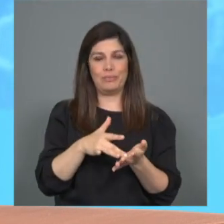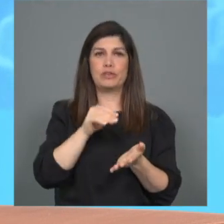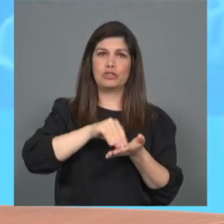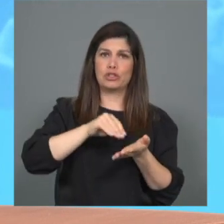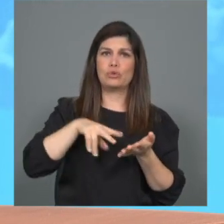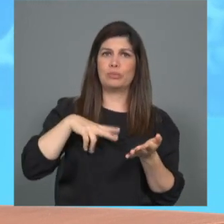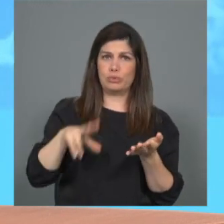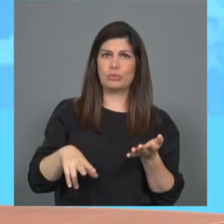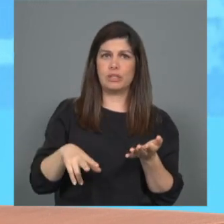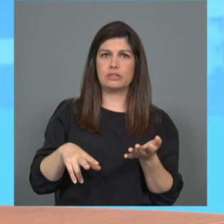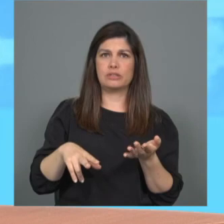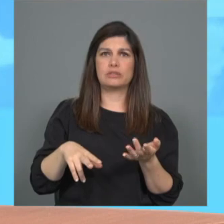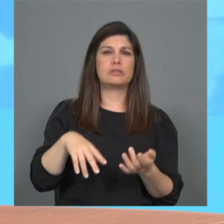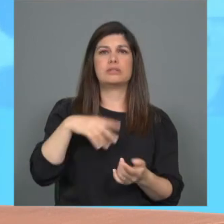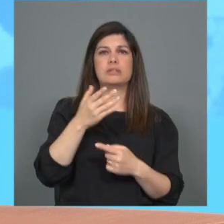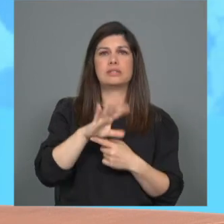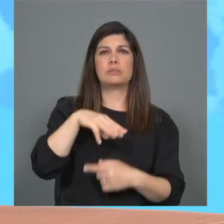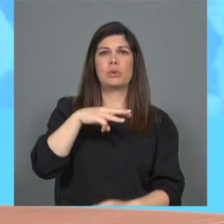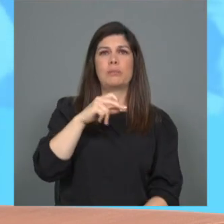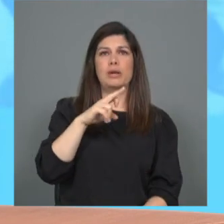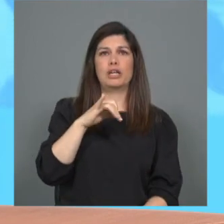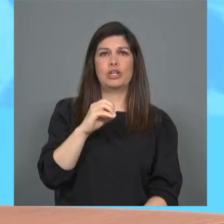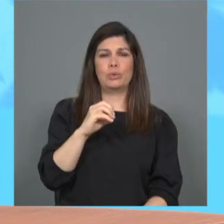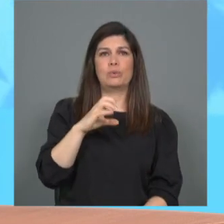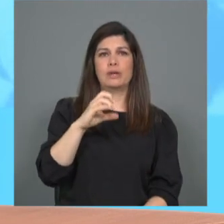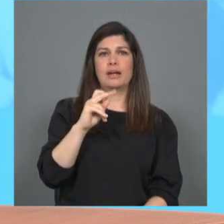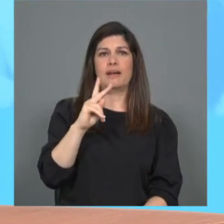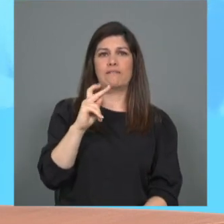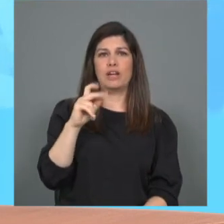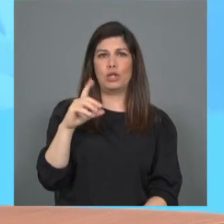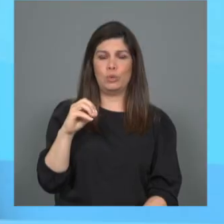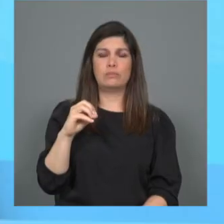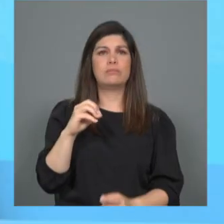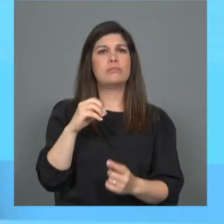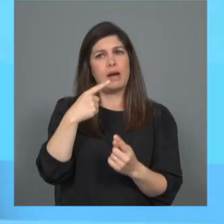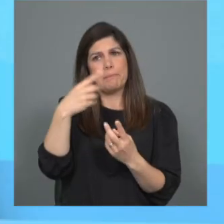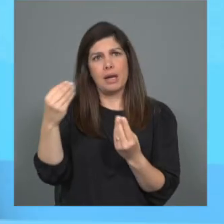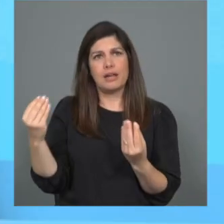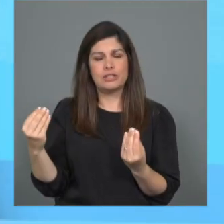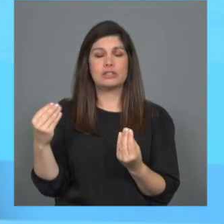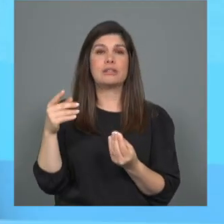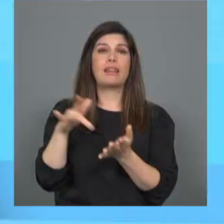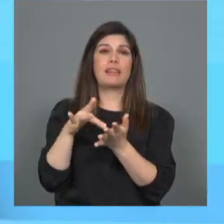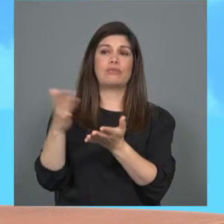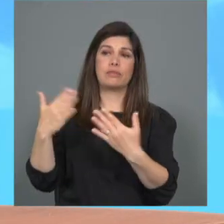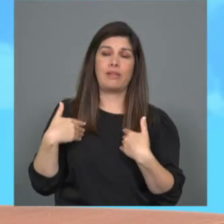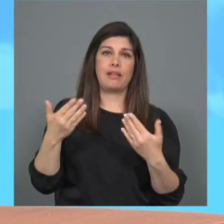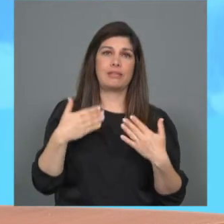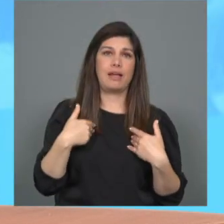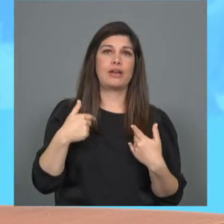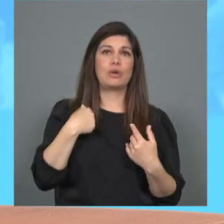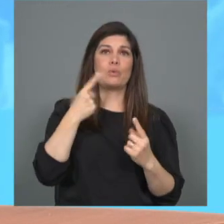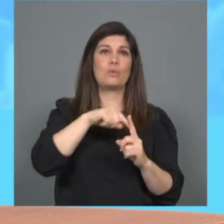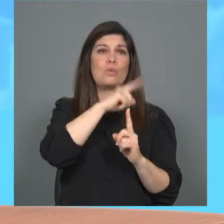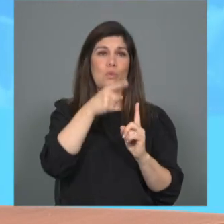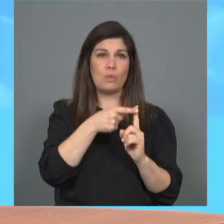eu leio muito, o Mário de Carvalho, mas há outros. E então nas férias também, eu ao longo do ano nem sempre